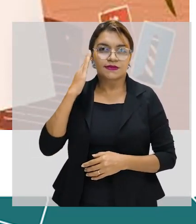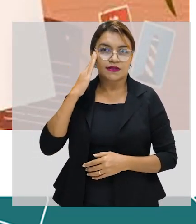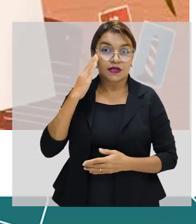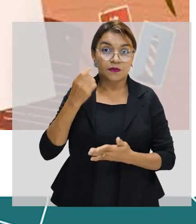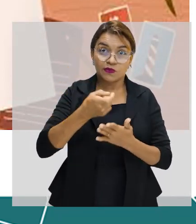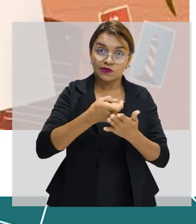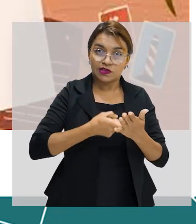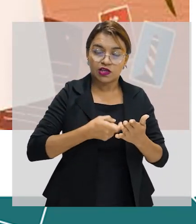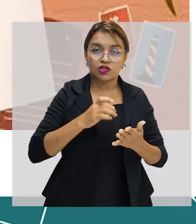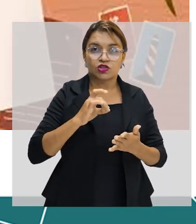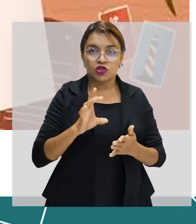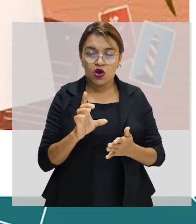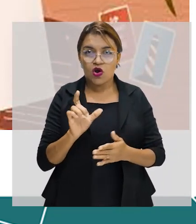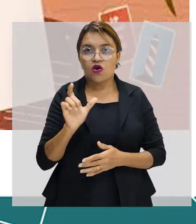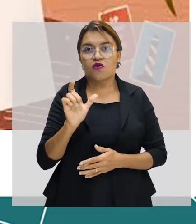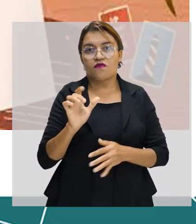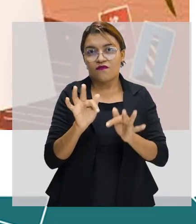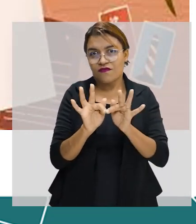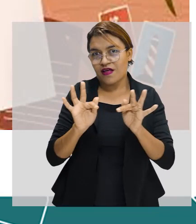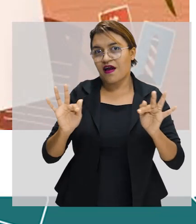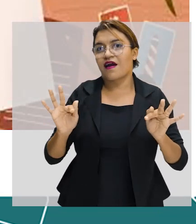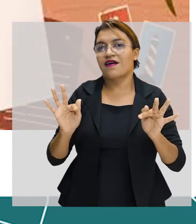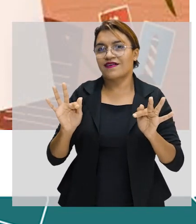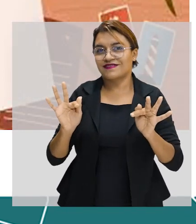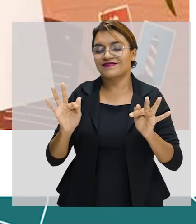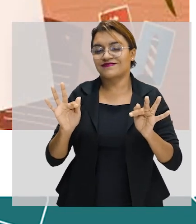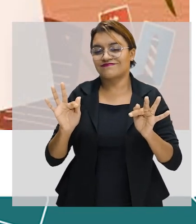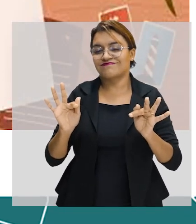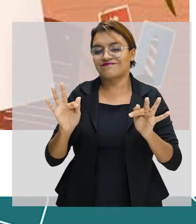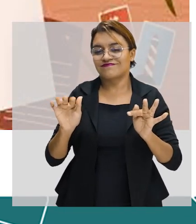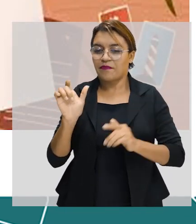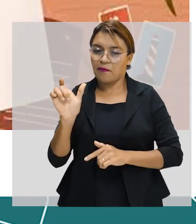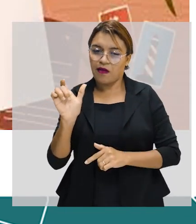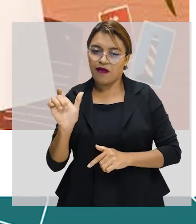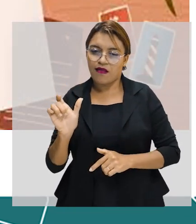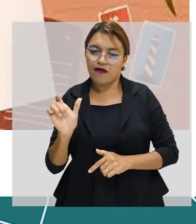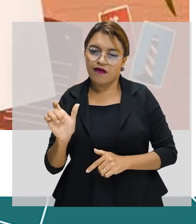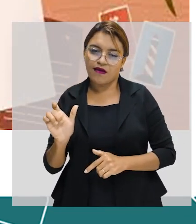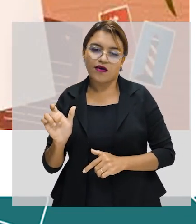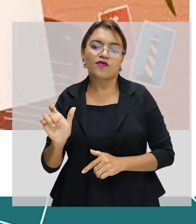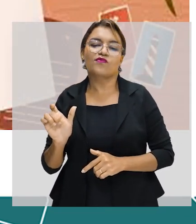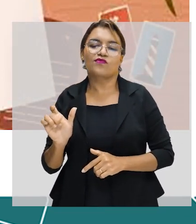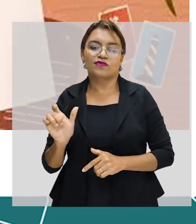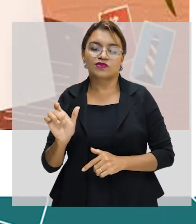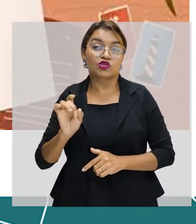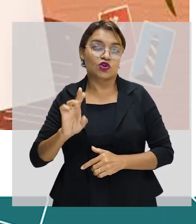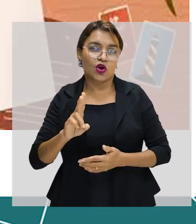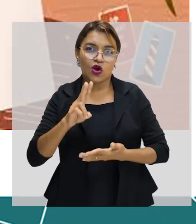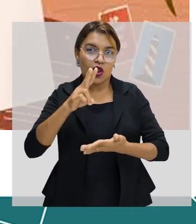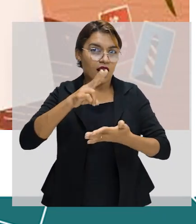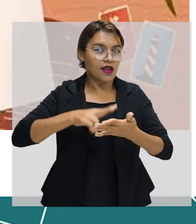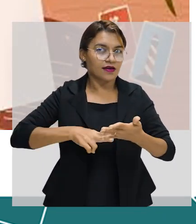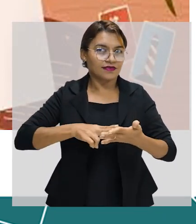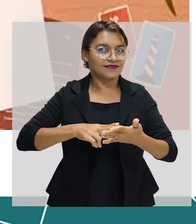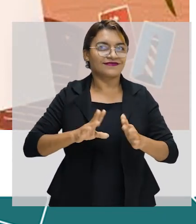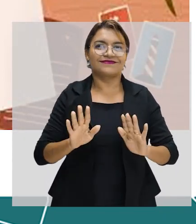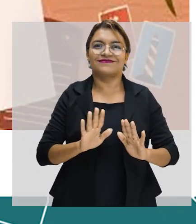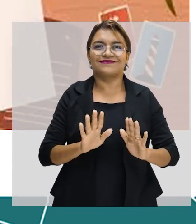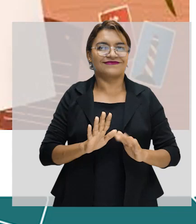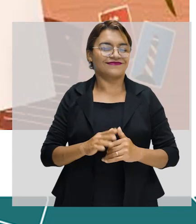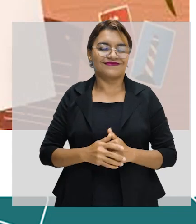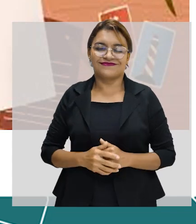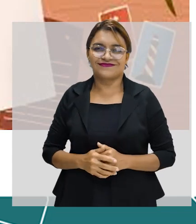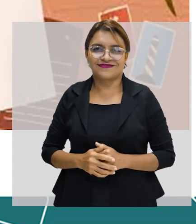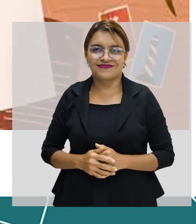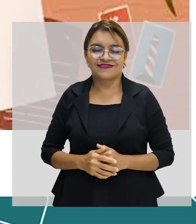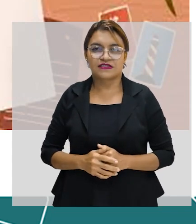texto como um conjunto de frases, certo? Ou seja, algo que foi feito para ser lido. Eu acabei de dizer.